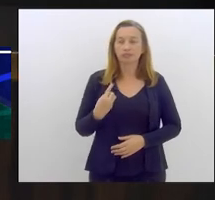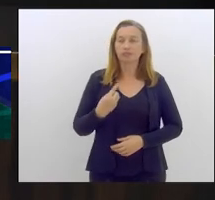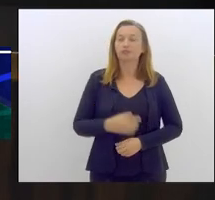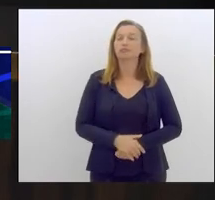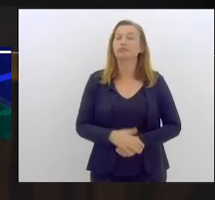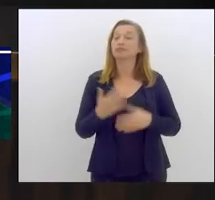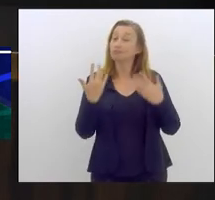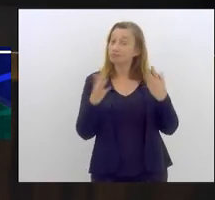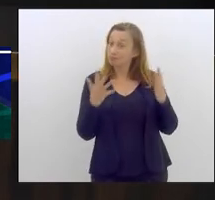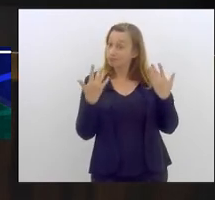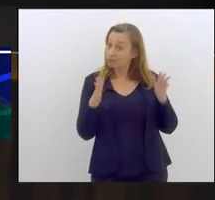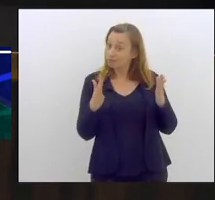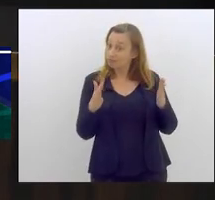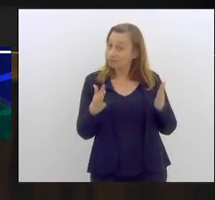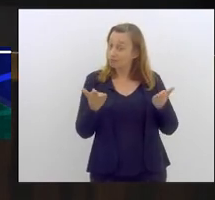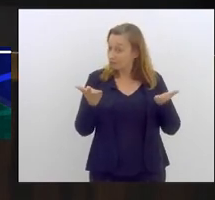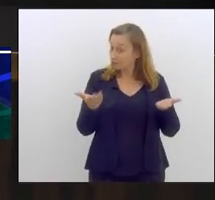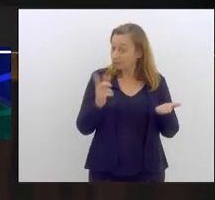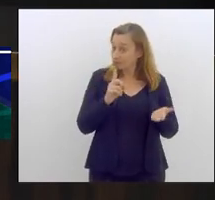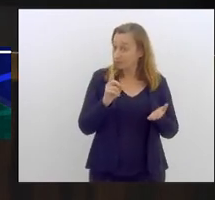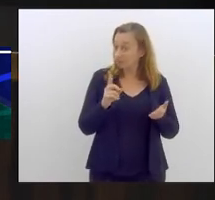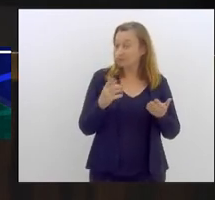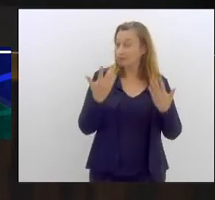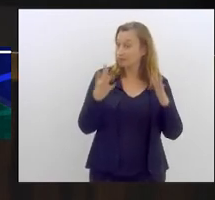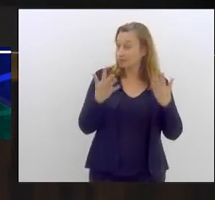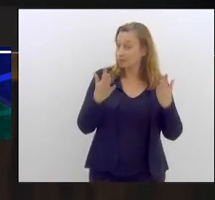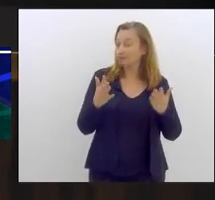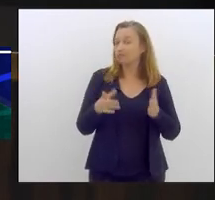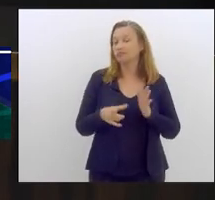Dani, parabéns. Ainda não tinha dado os parabéns aí.